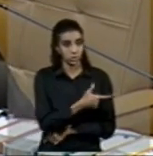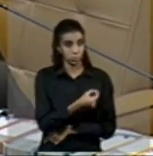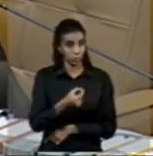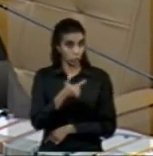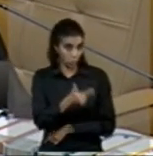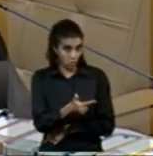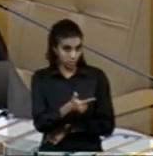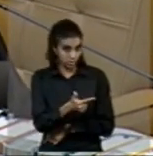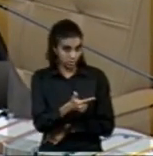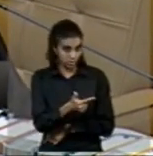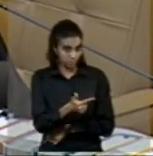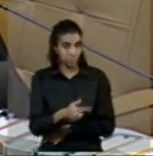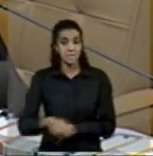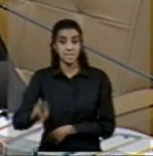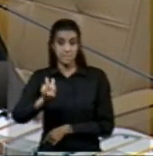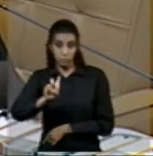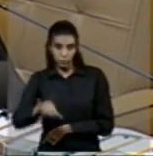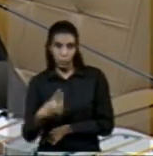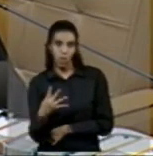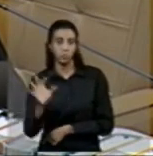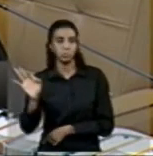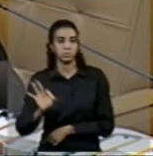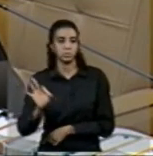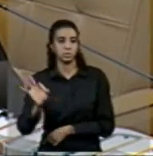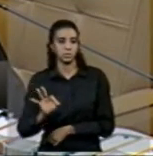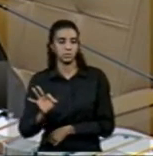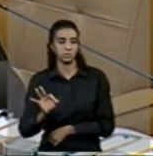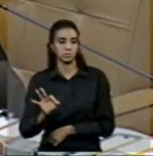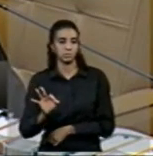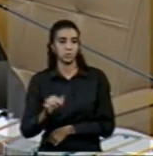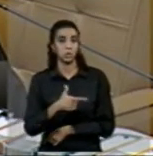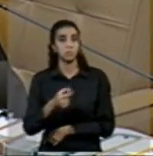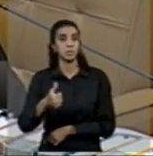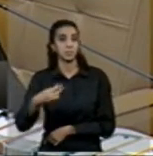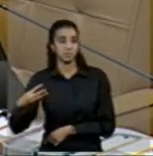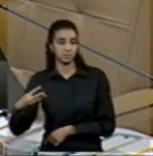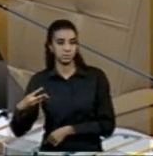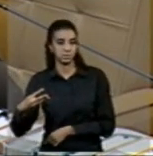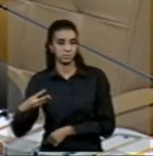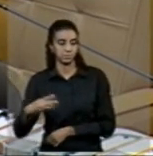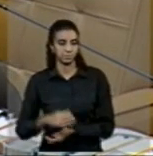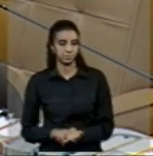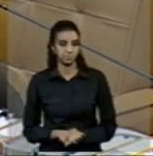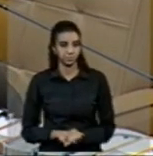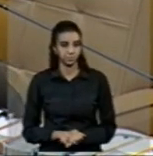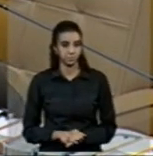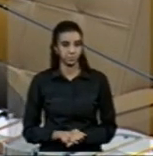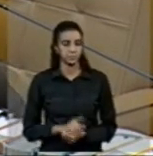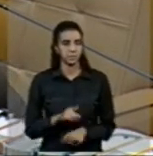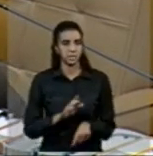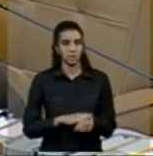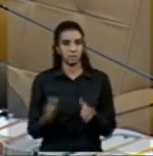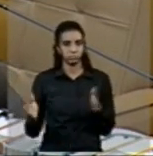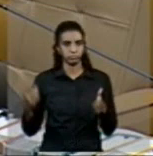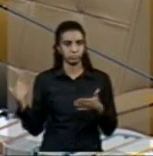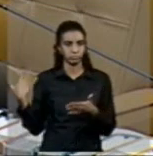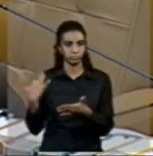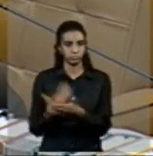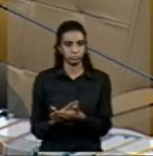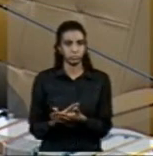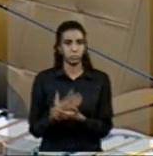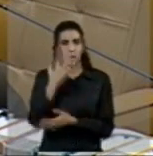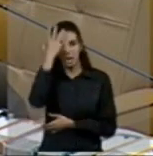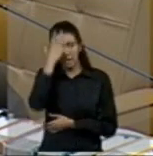2002 para 5,4% em 2013. Esse período é sucedido por uma grave